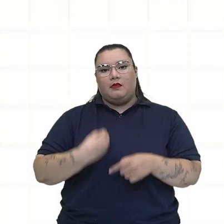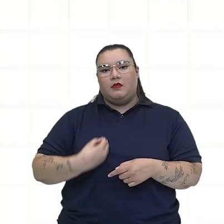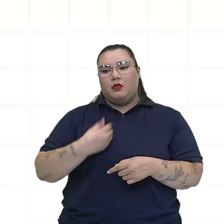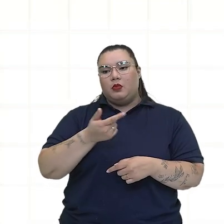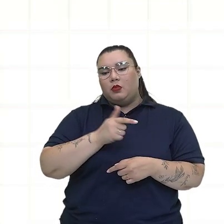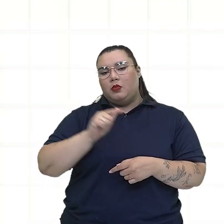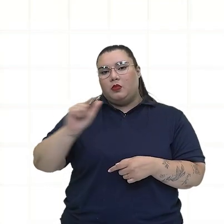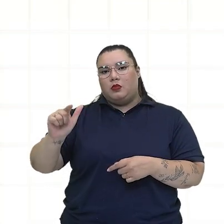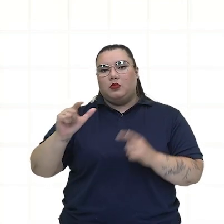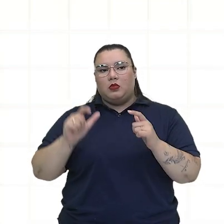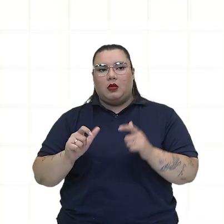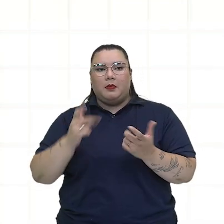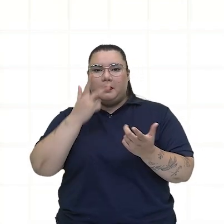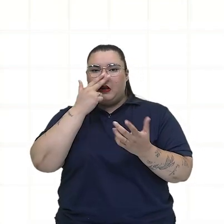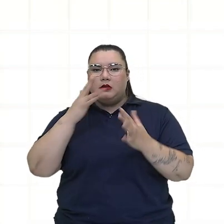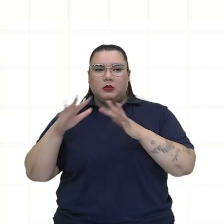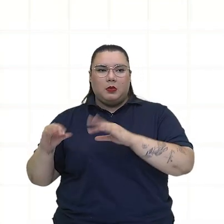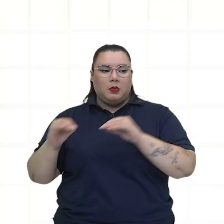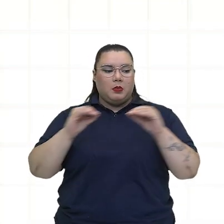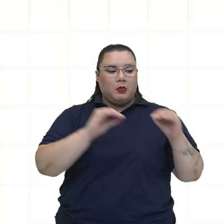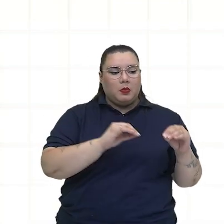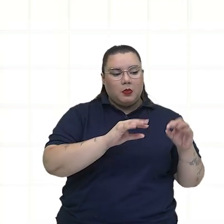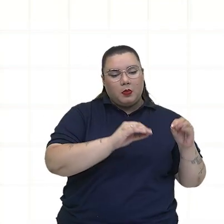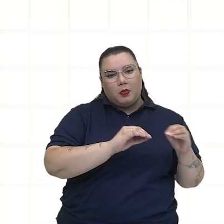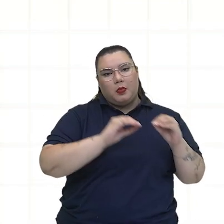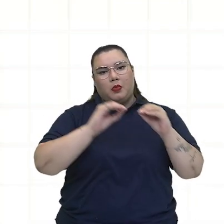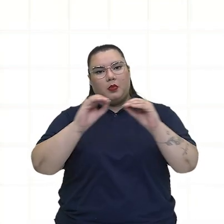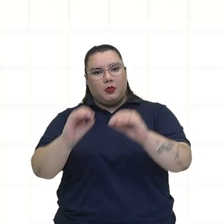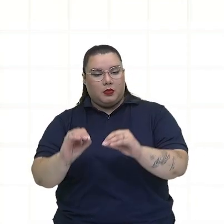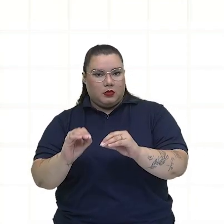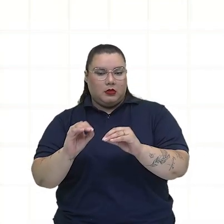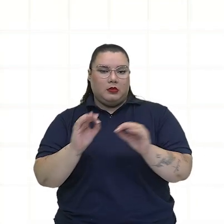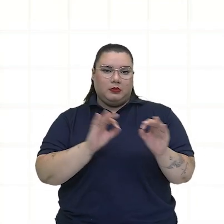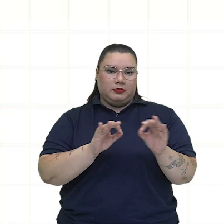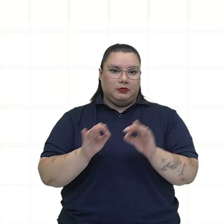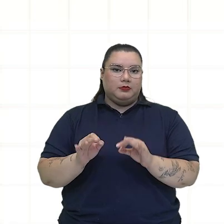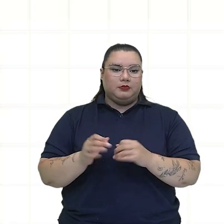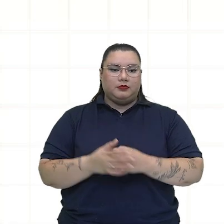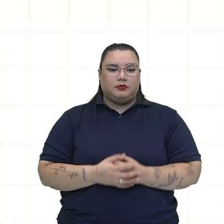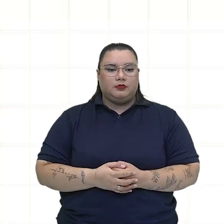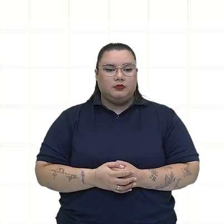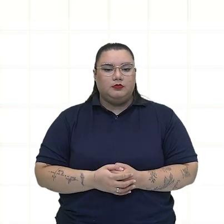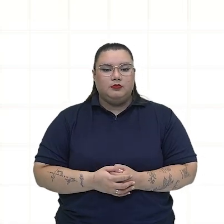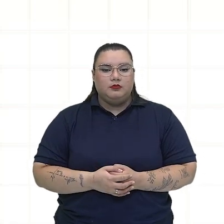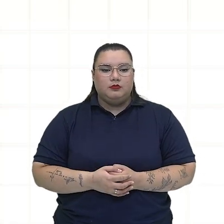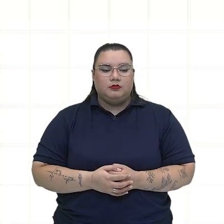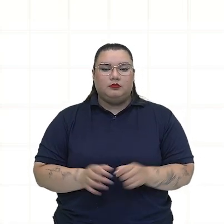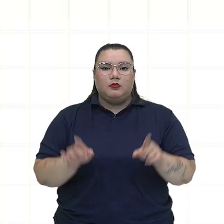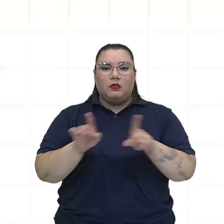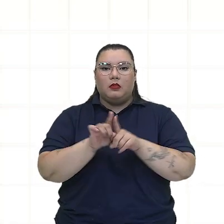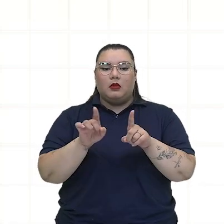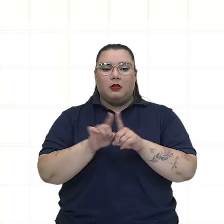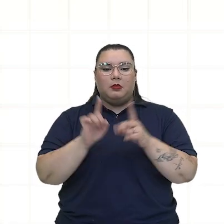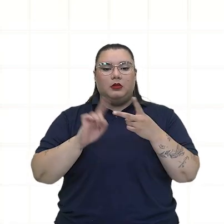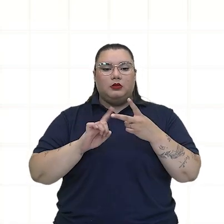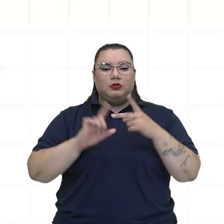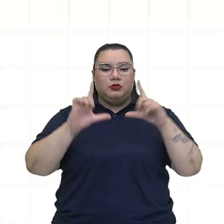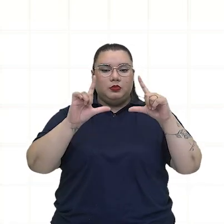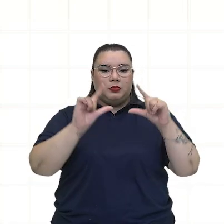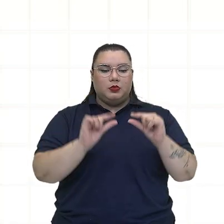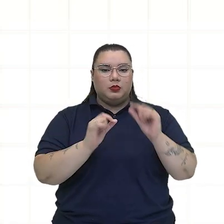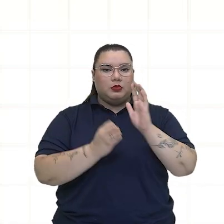outro lugar. Ele vai migrar para lugares onde a água ainda seja mais fria. Então, vai haver uma diminuição